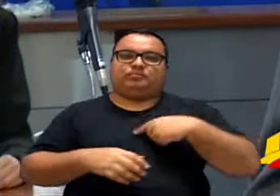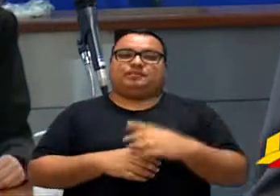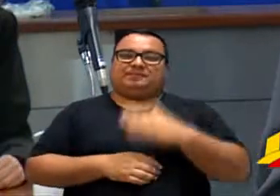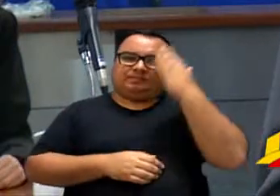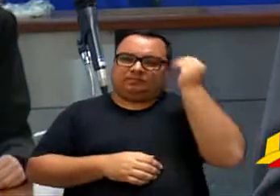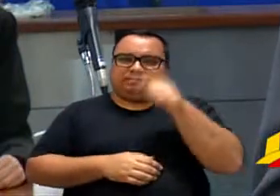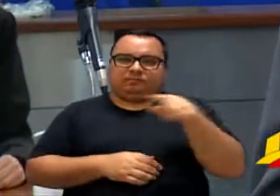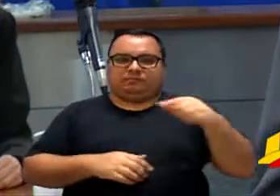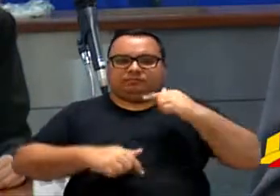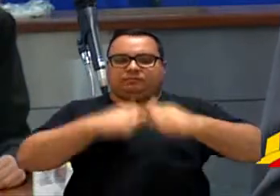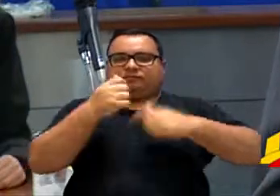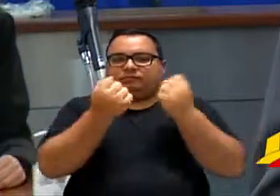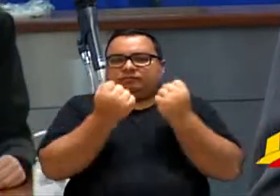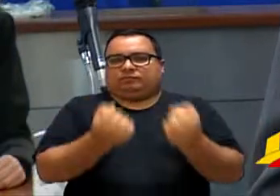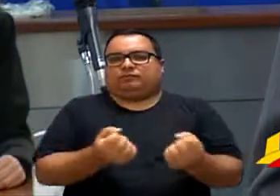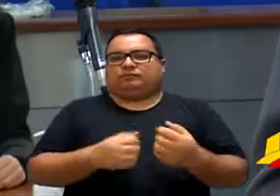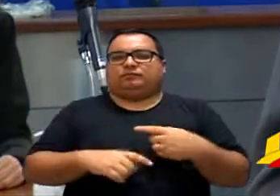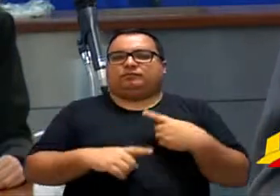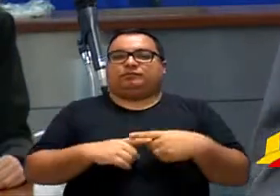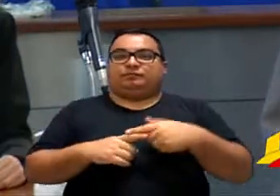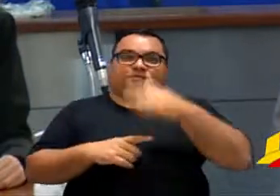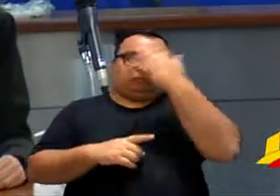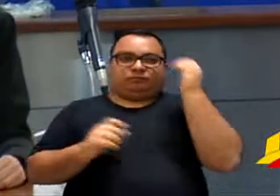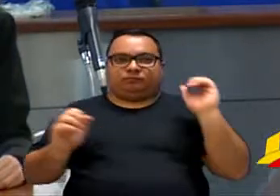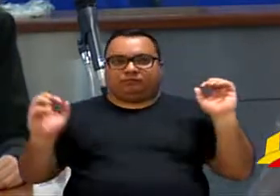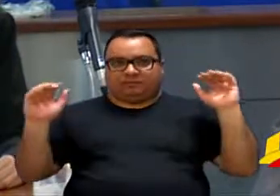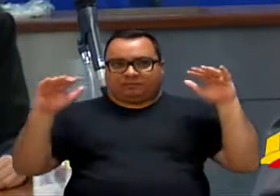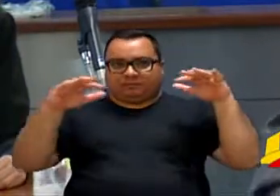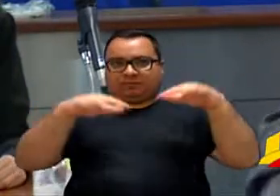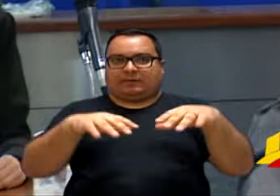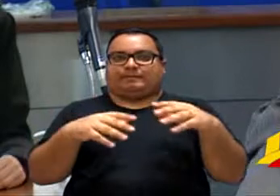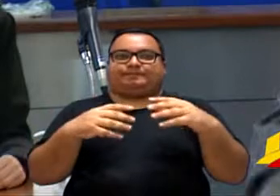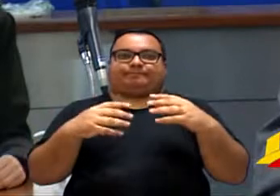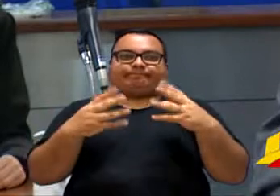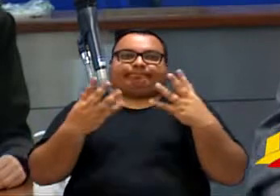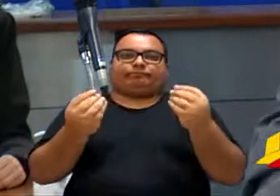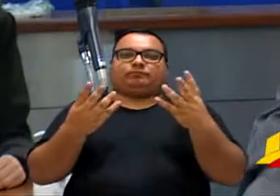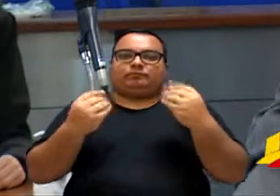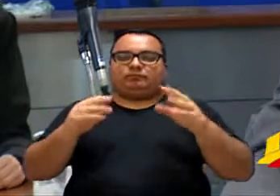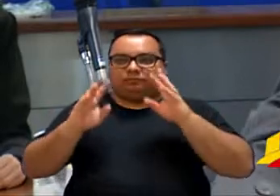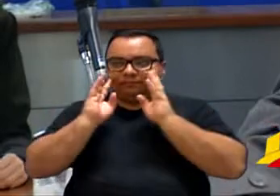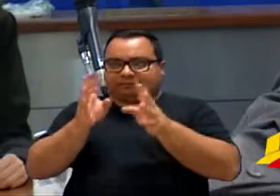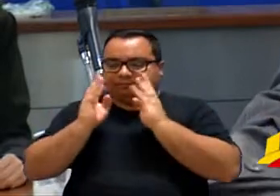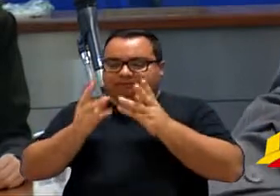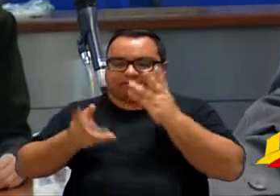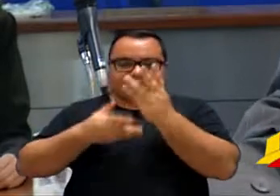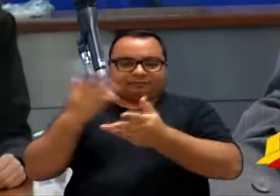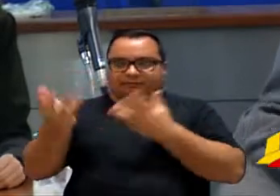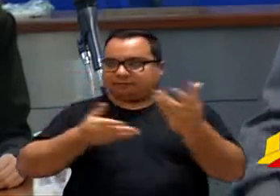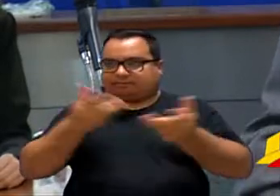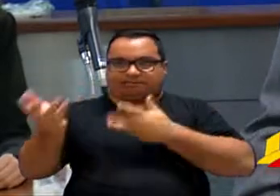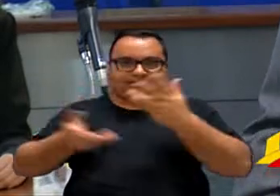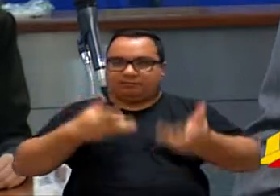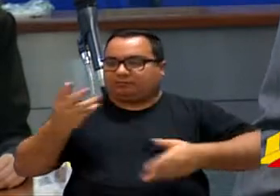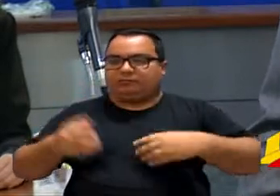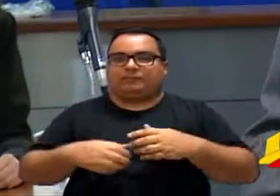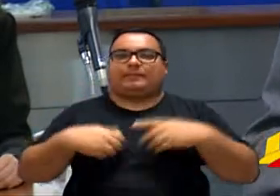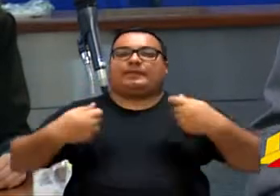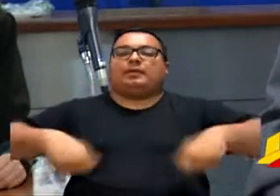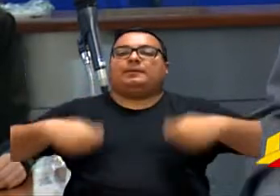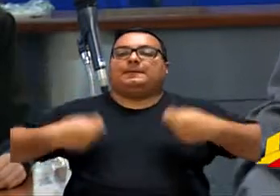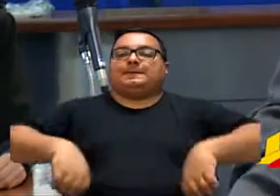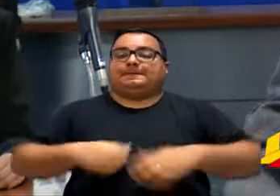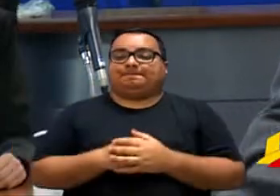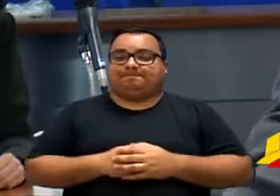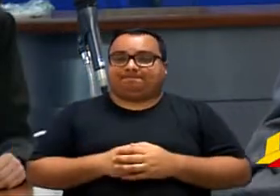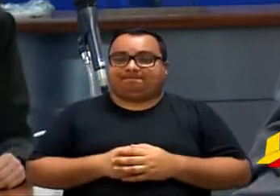desnecessariamente às vezes não é então ela mas ela é uma das gestoras mais sérias que eu já